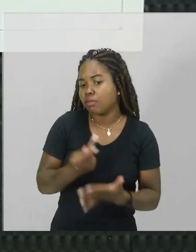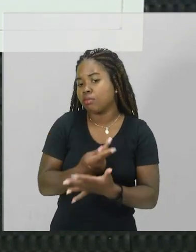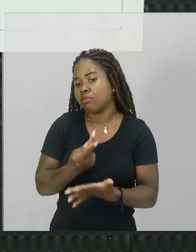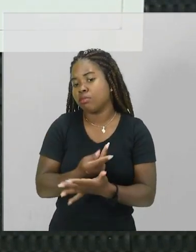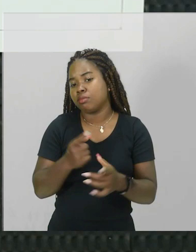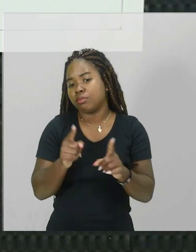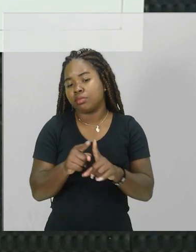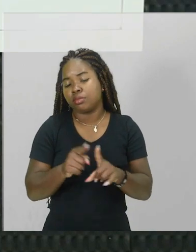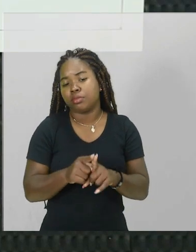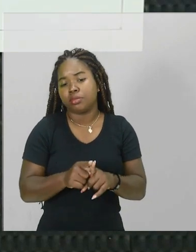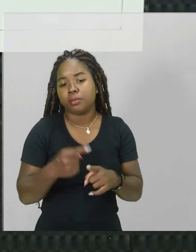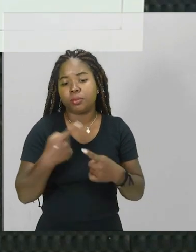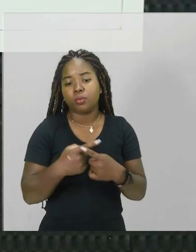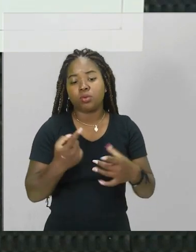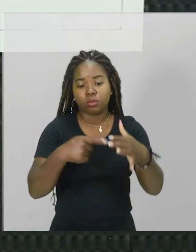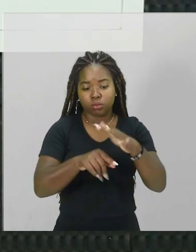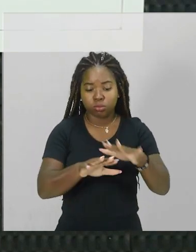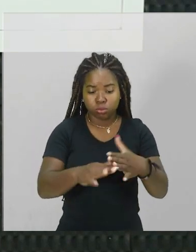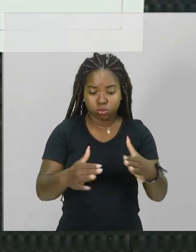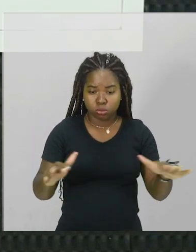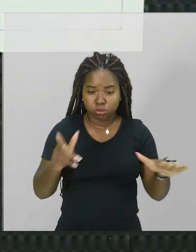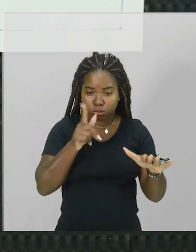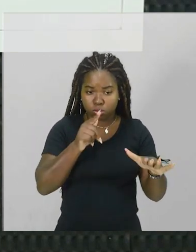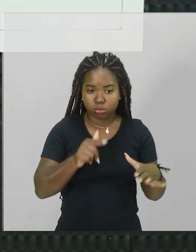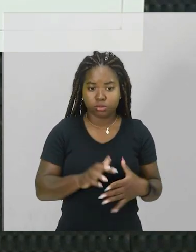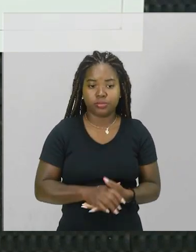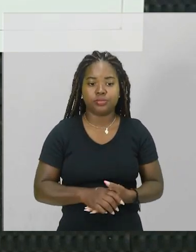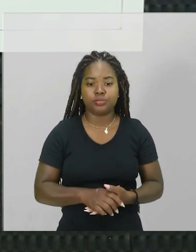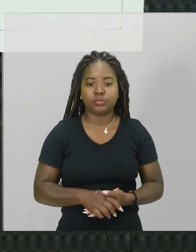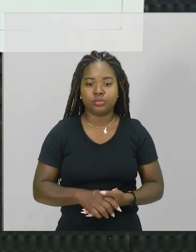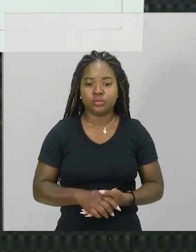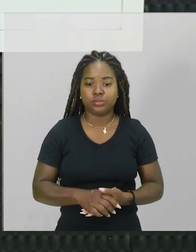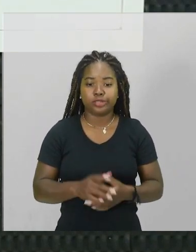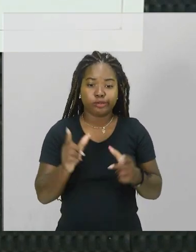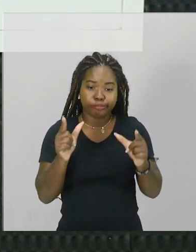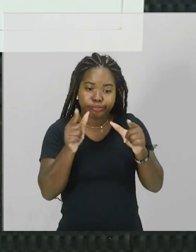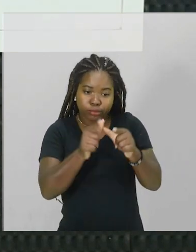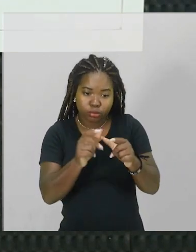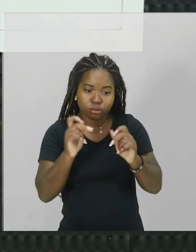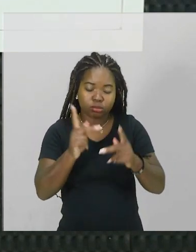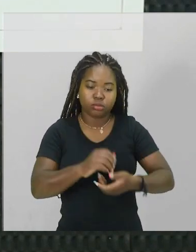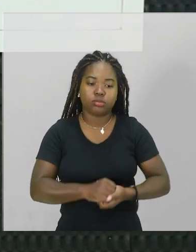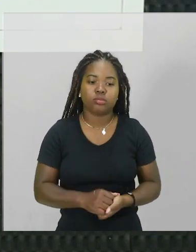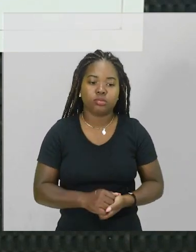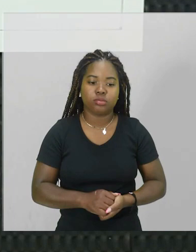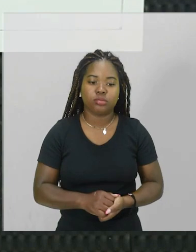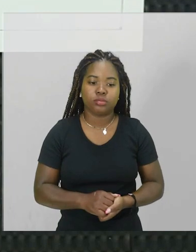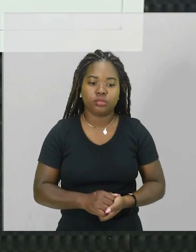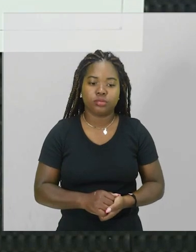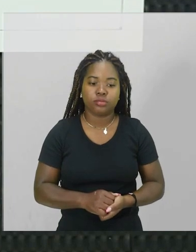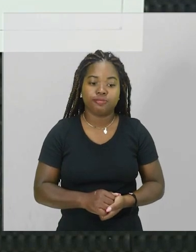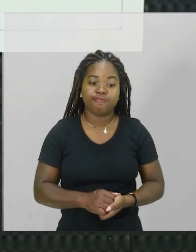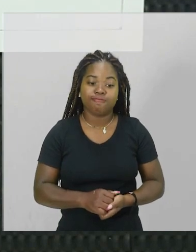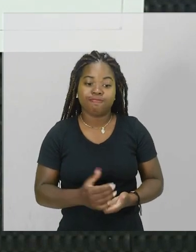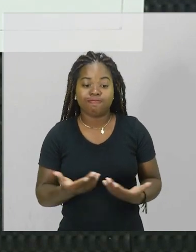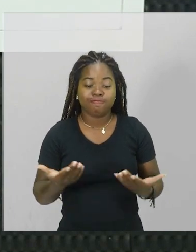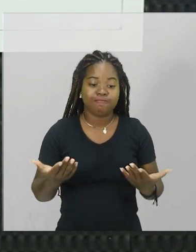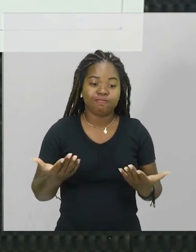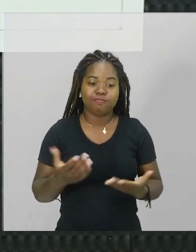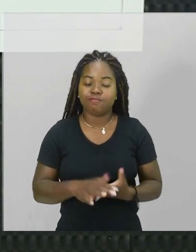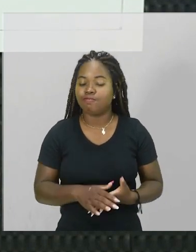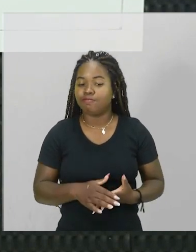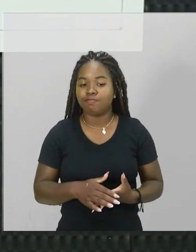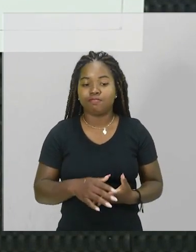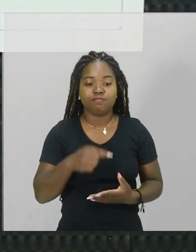verdade, porque embaixo da água essa intensidade luminosa ela é bem menor, certo? Então ali ele não